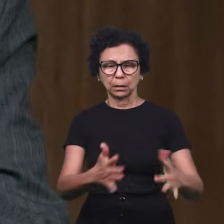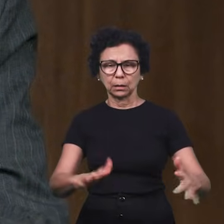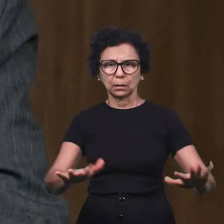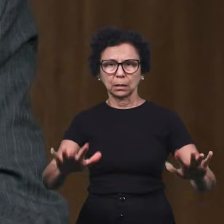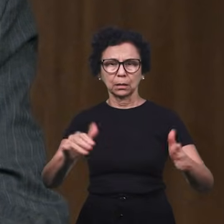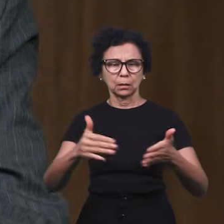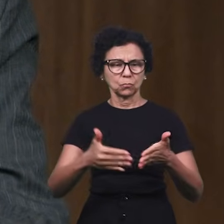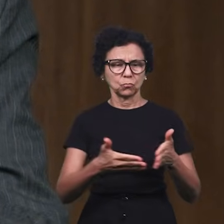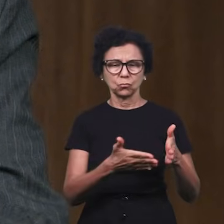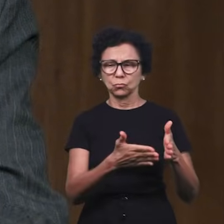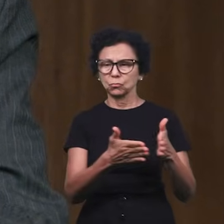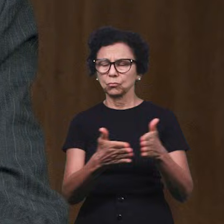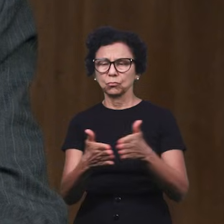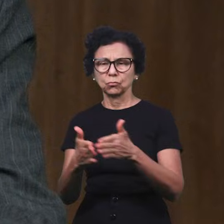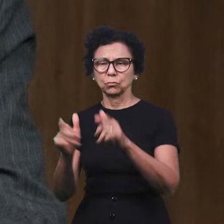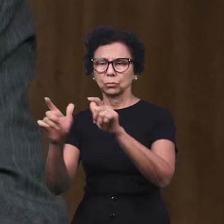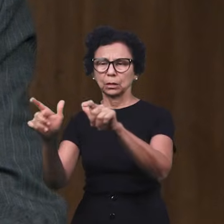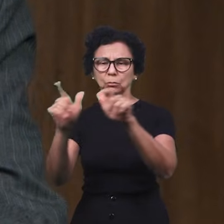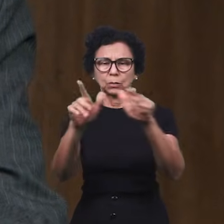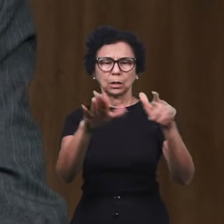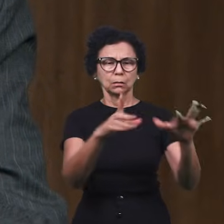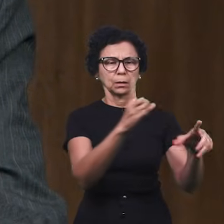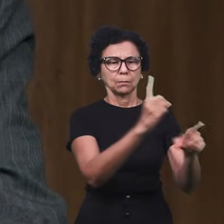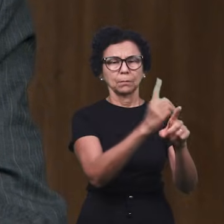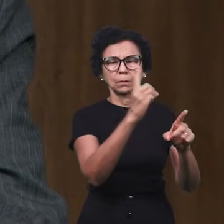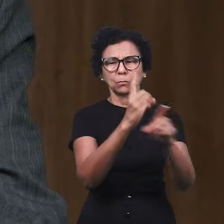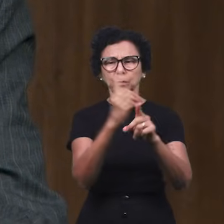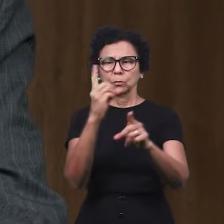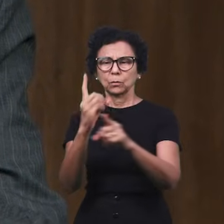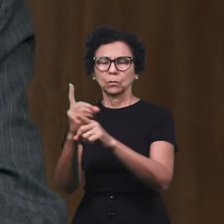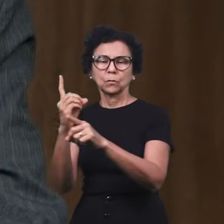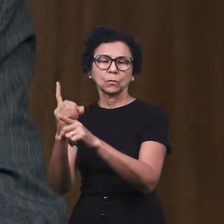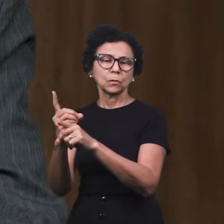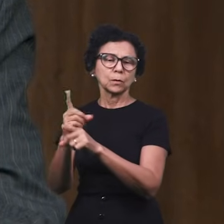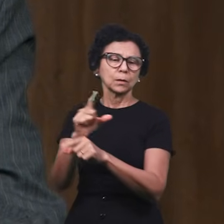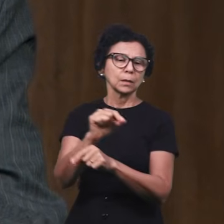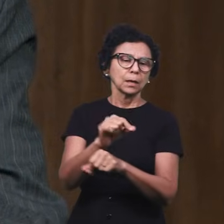palavra para o pastor Serlon para discorrendo